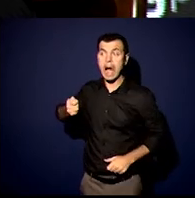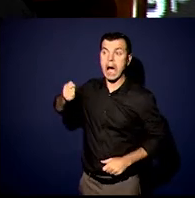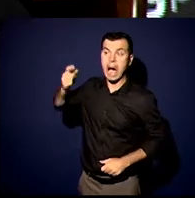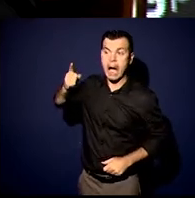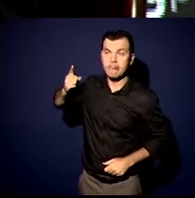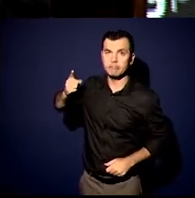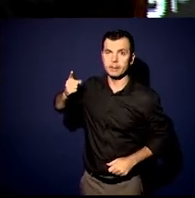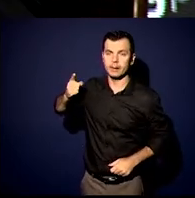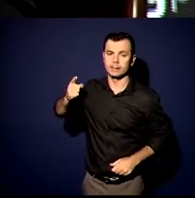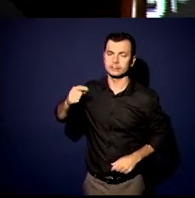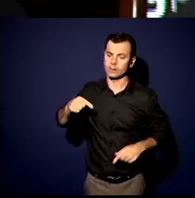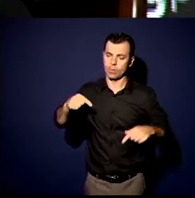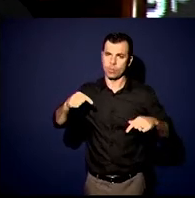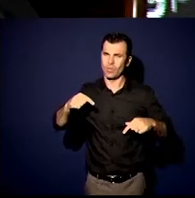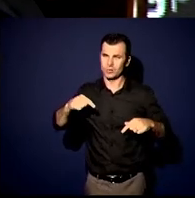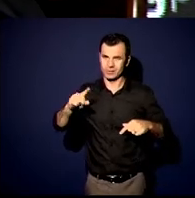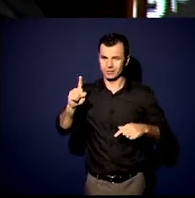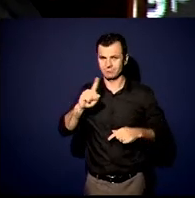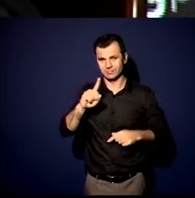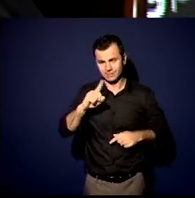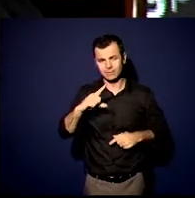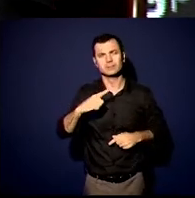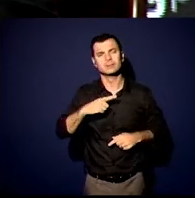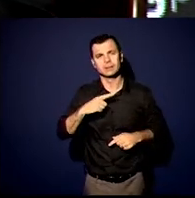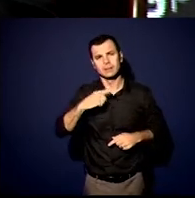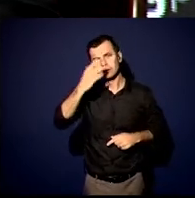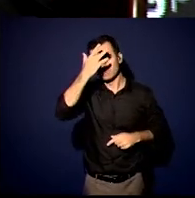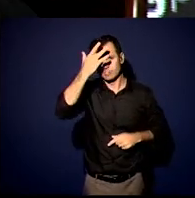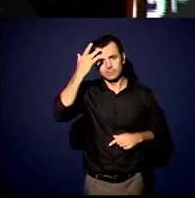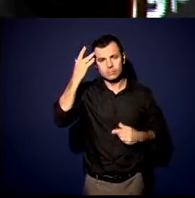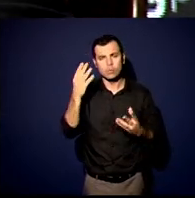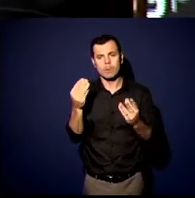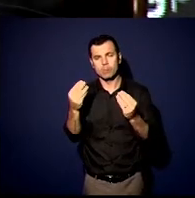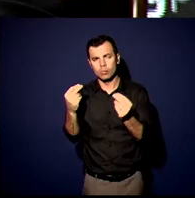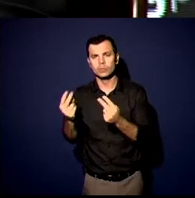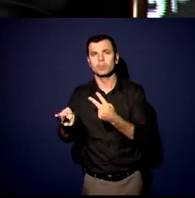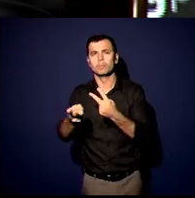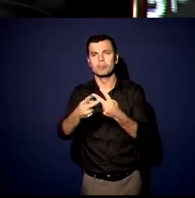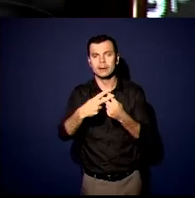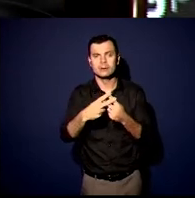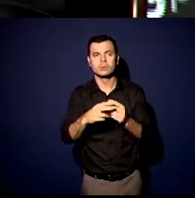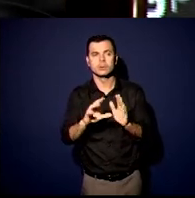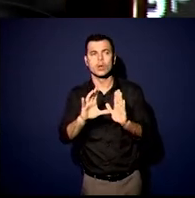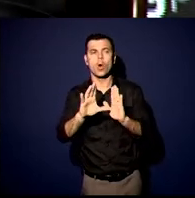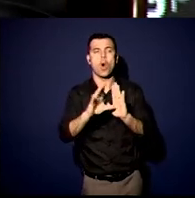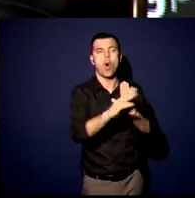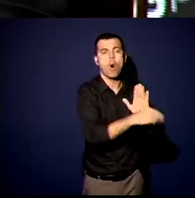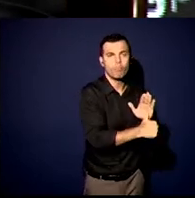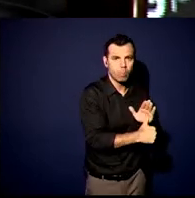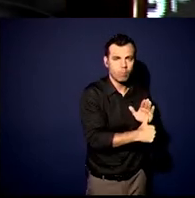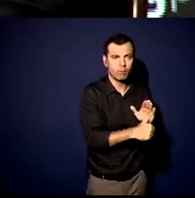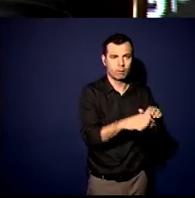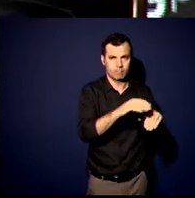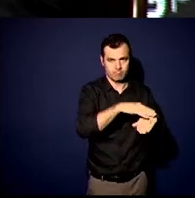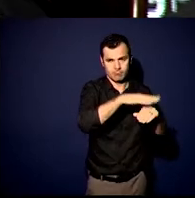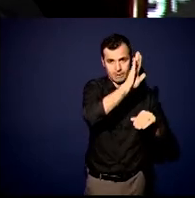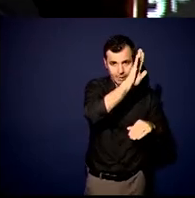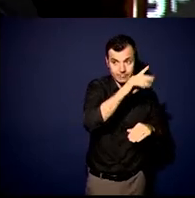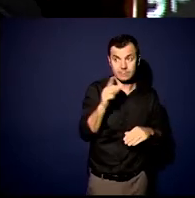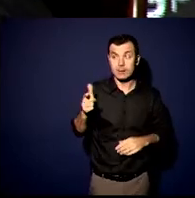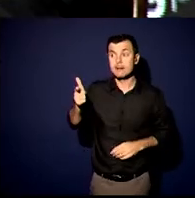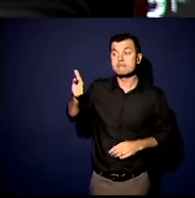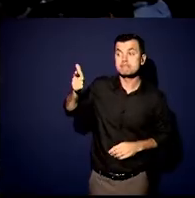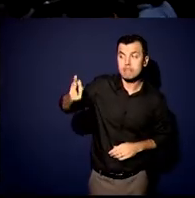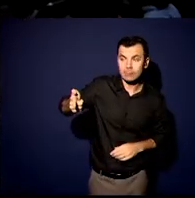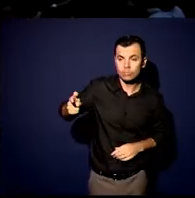não é assim hoje nós temos mais pessoas presas por furto do que é pro homicídio no Brasil e se